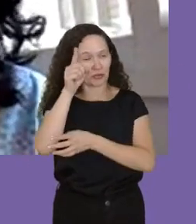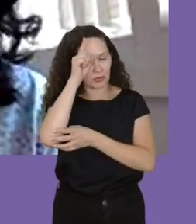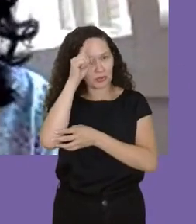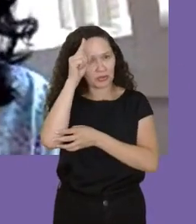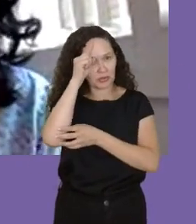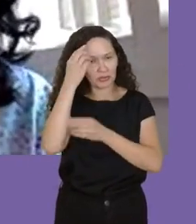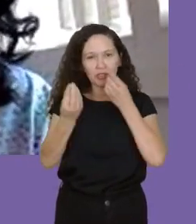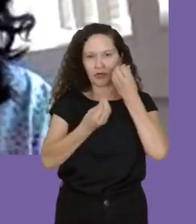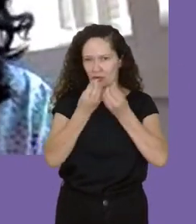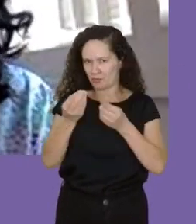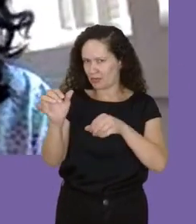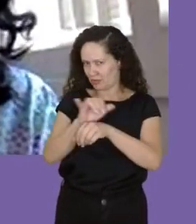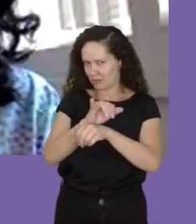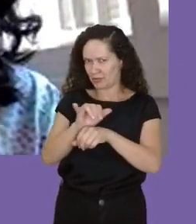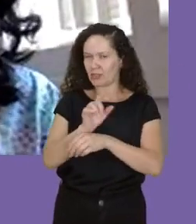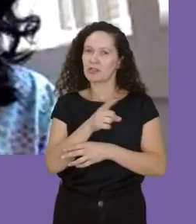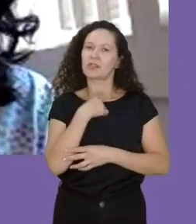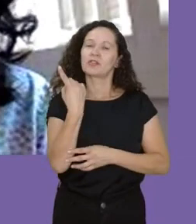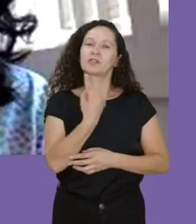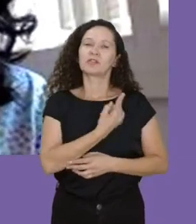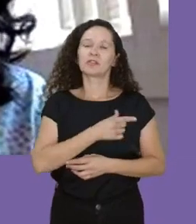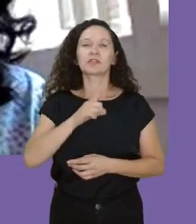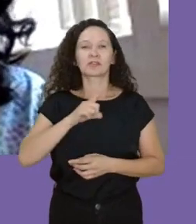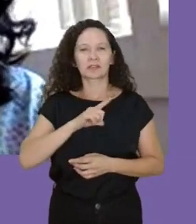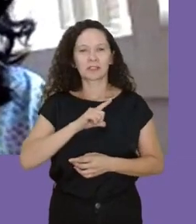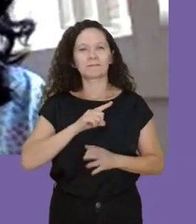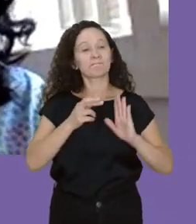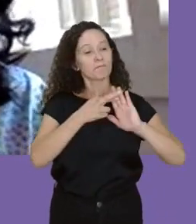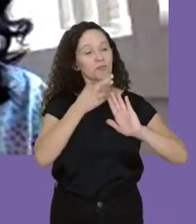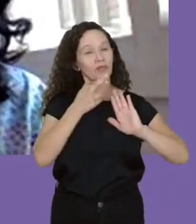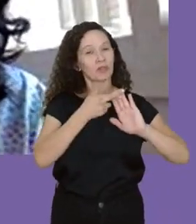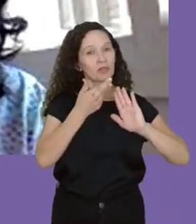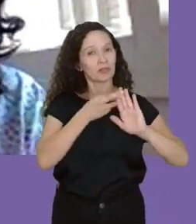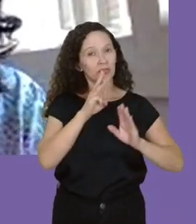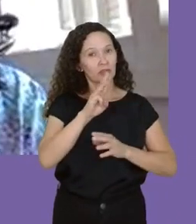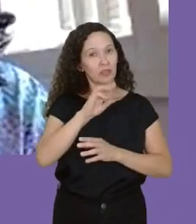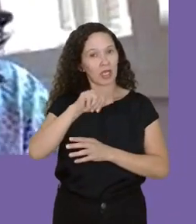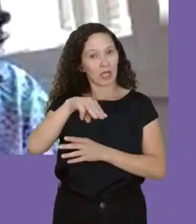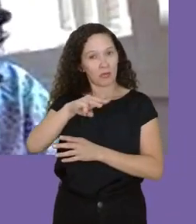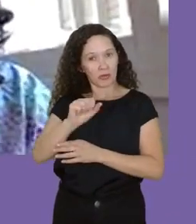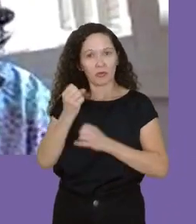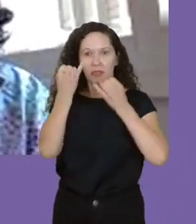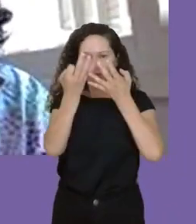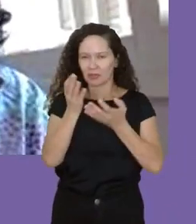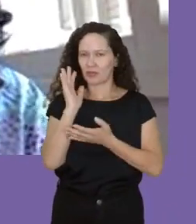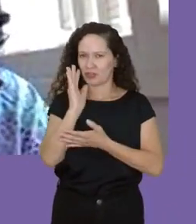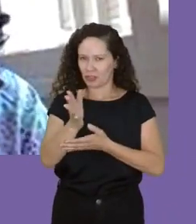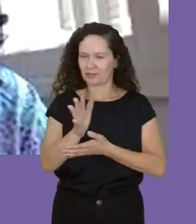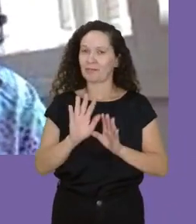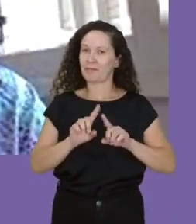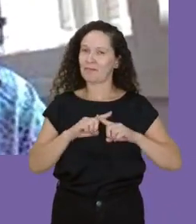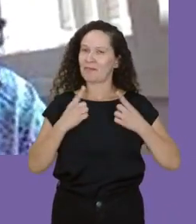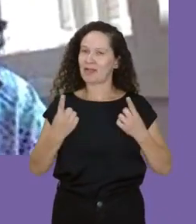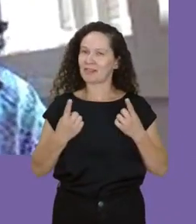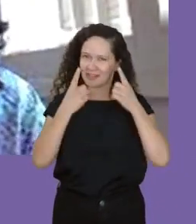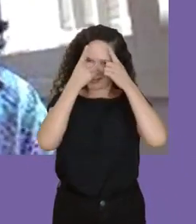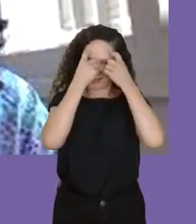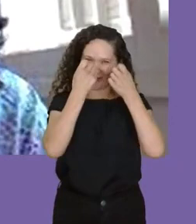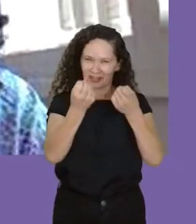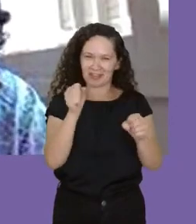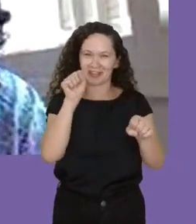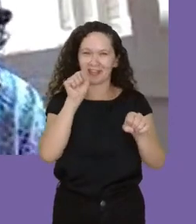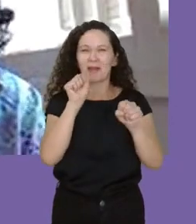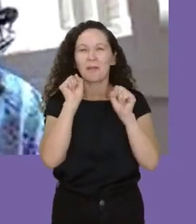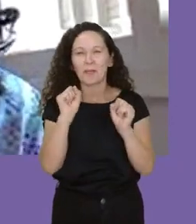diariamente, né? Então isso está nas nossas resoluções, como a Wilma trouxe e tudo. Agora, essa violência ela pode acontecer